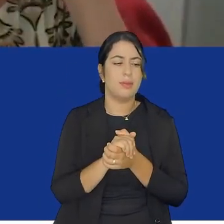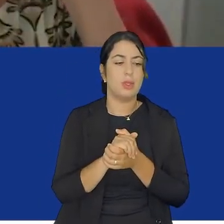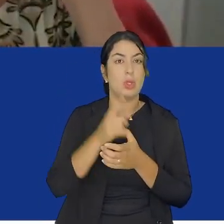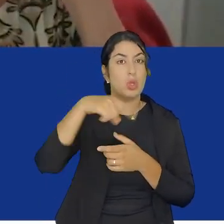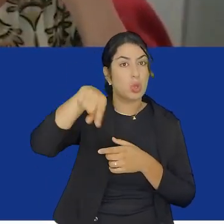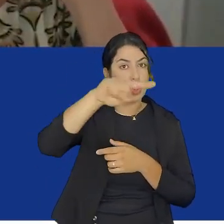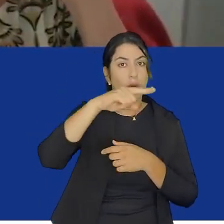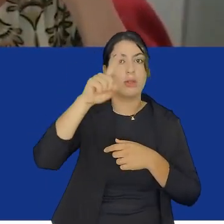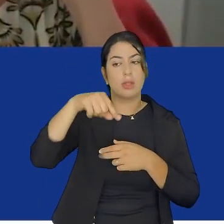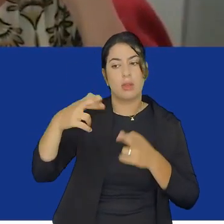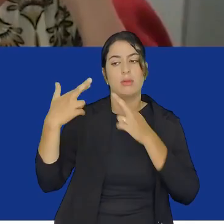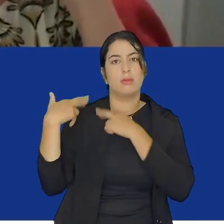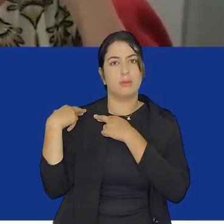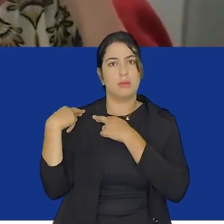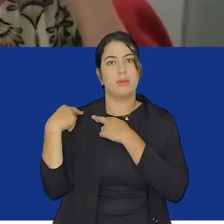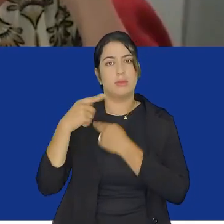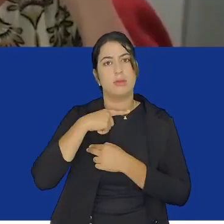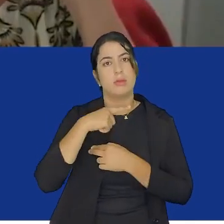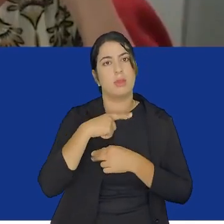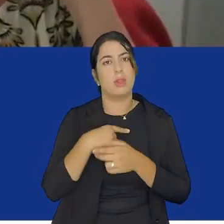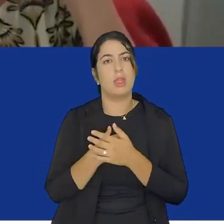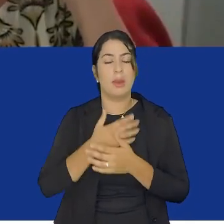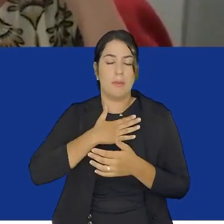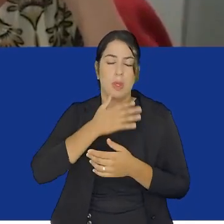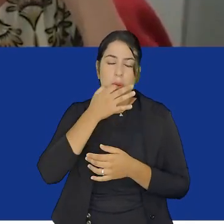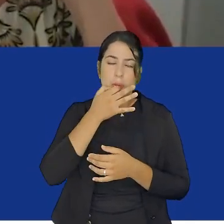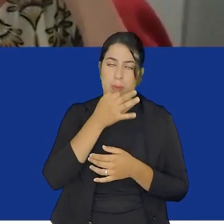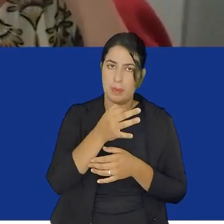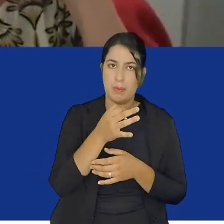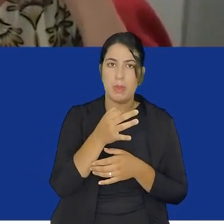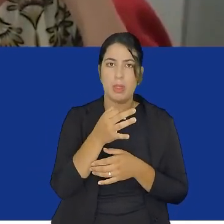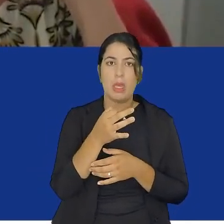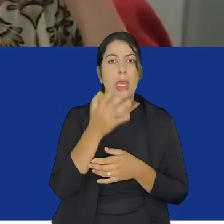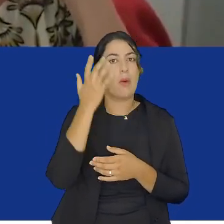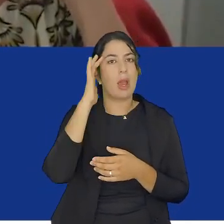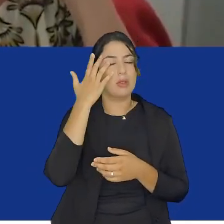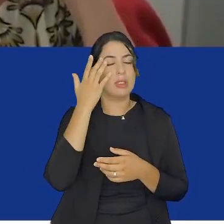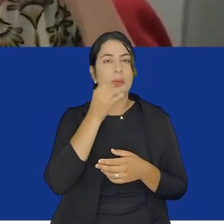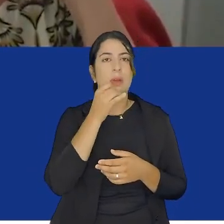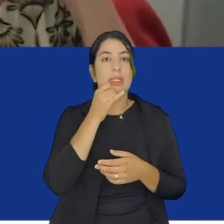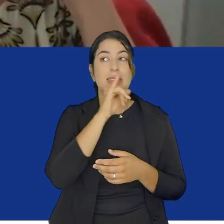para responsabilização. Mas, na minha opinião, eu não vejo como